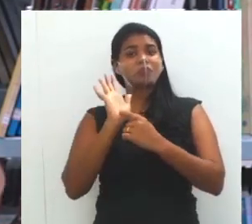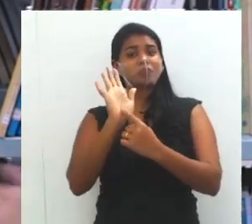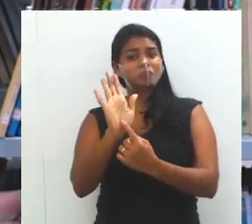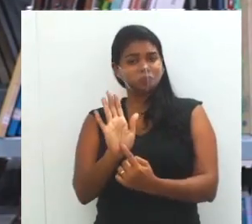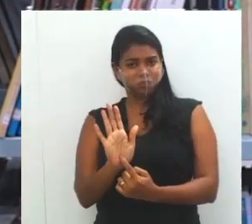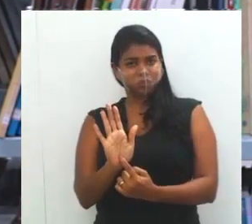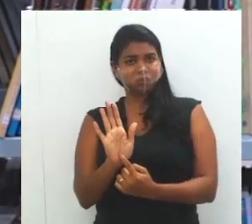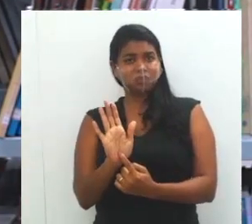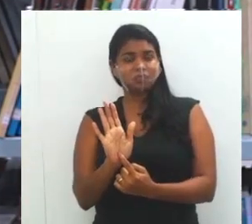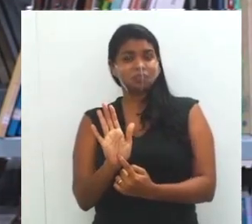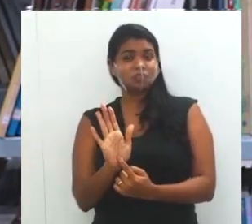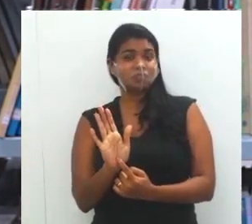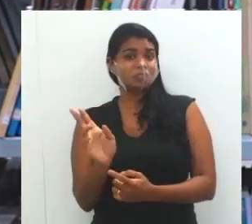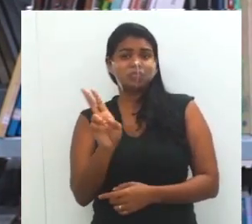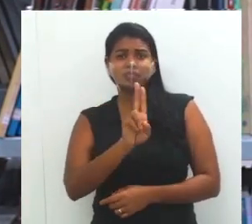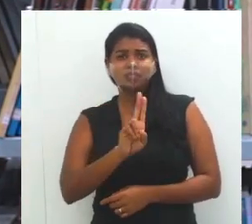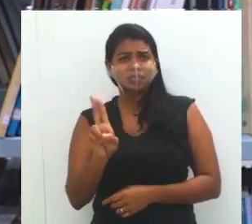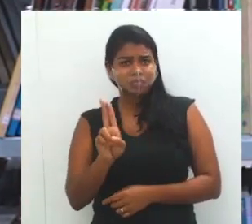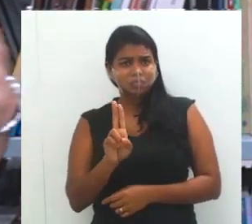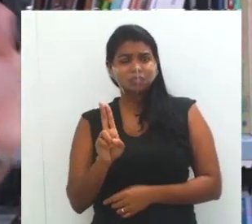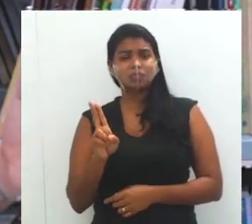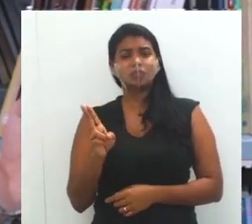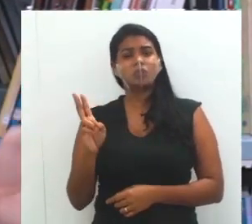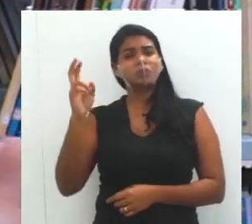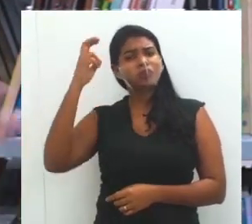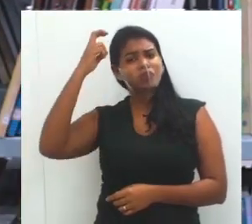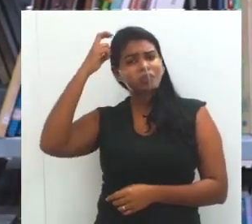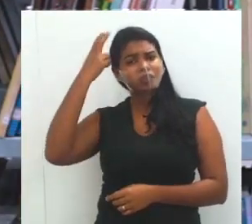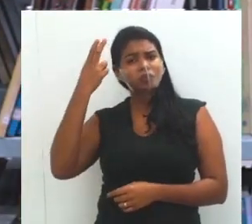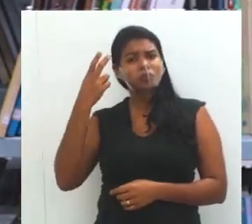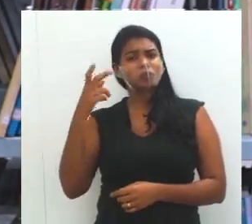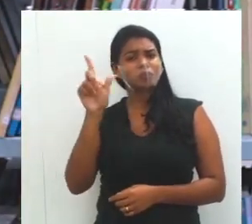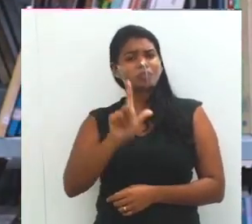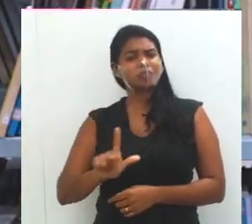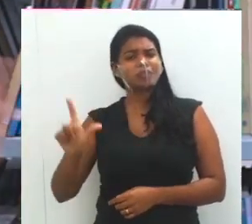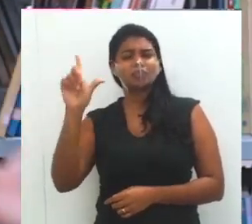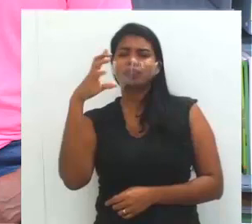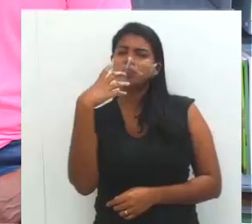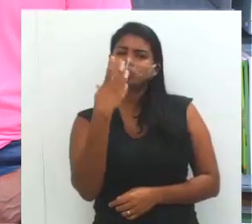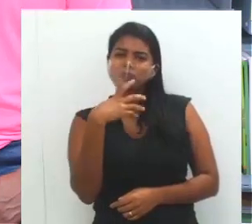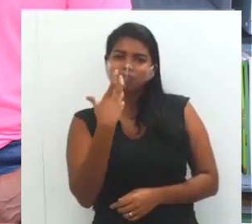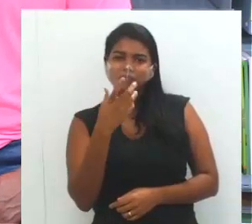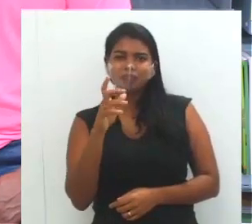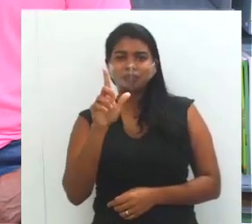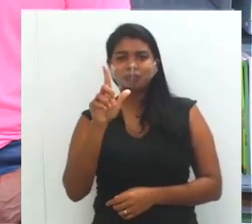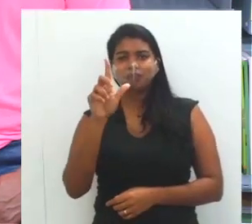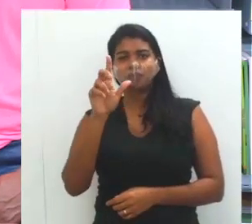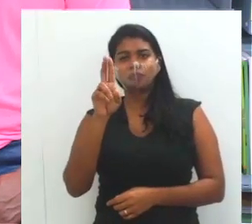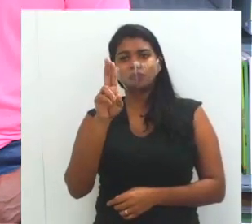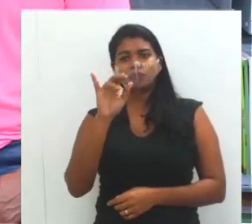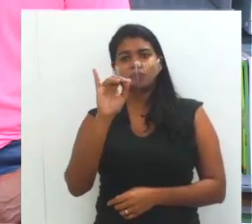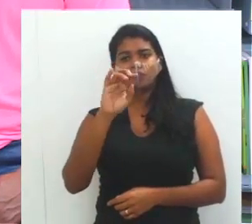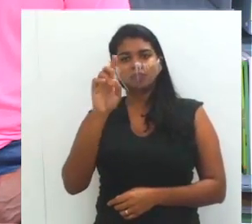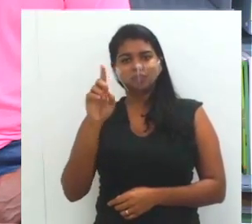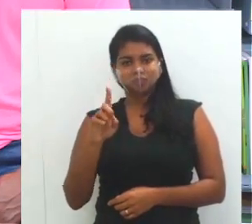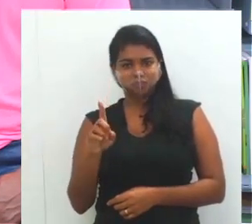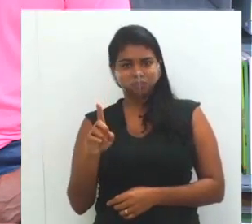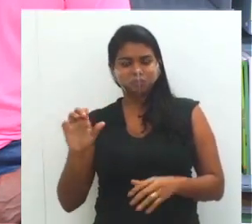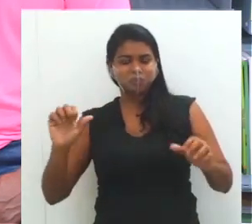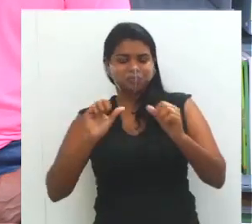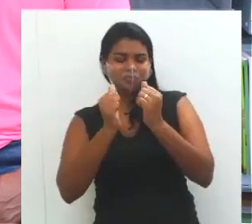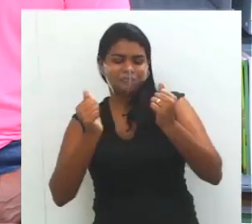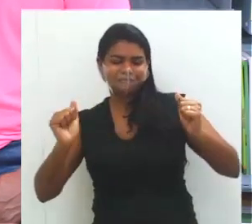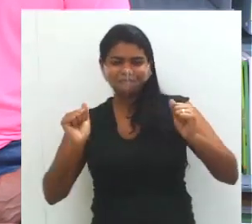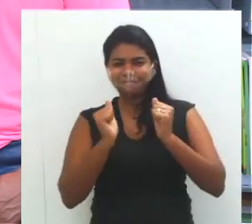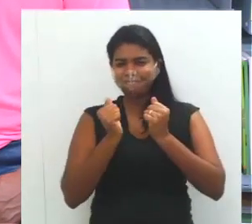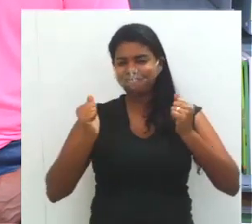valorizar, mostrar um pouco tanto esses nomes que foram na pintura, na literatura e na música com Luiz Gonzaga. Nós temos na